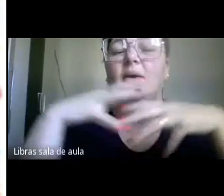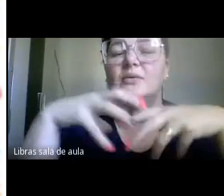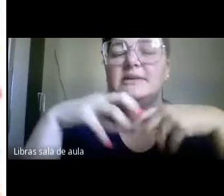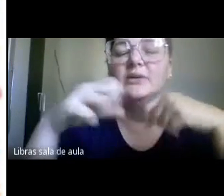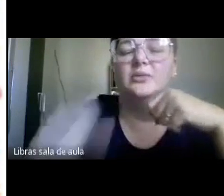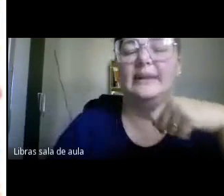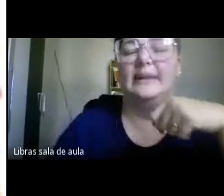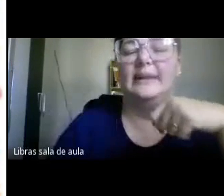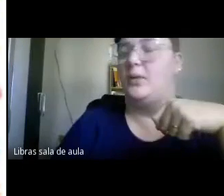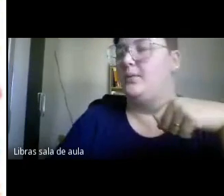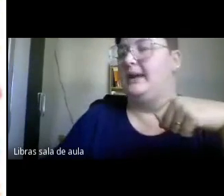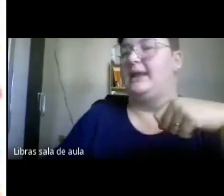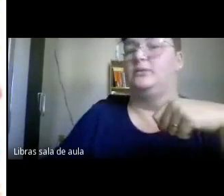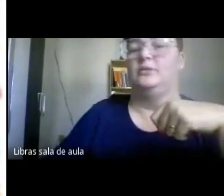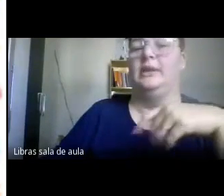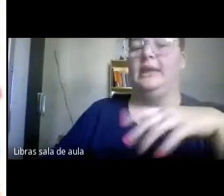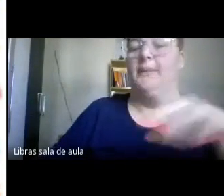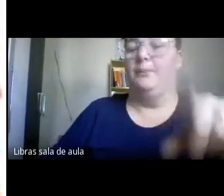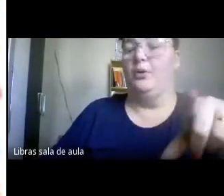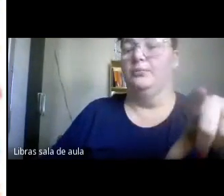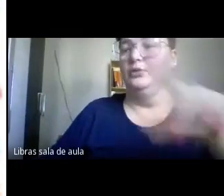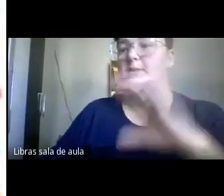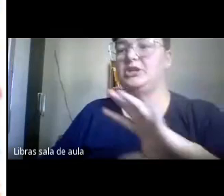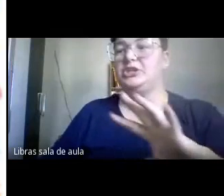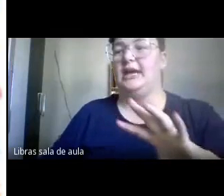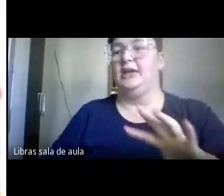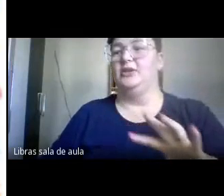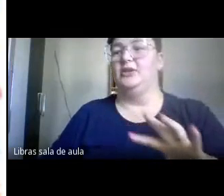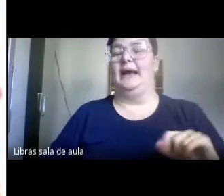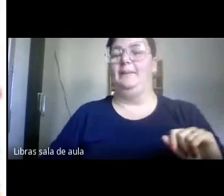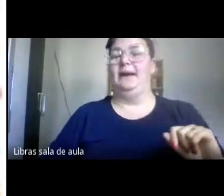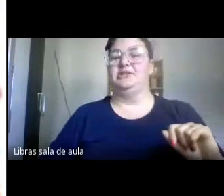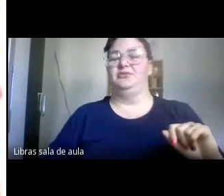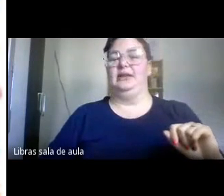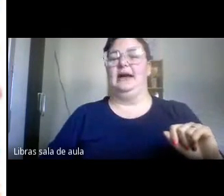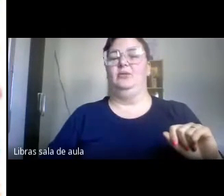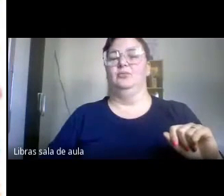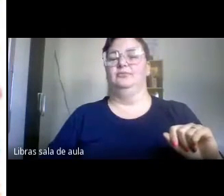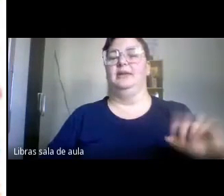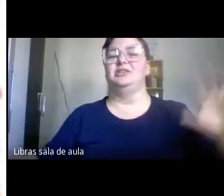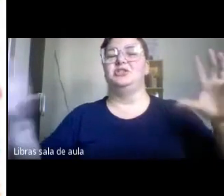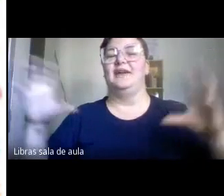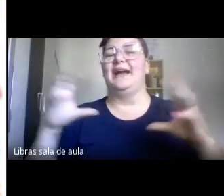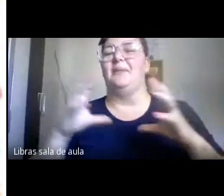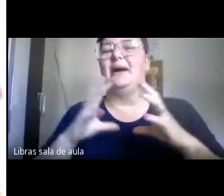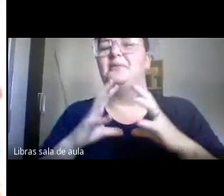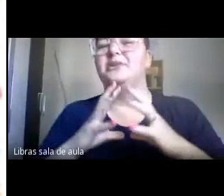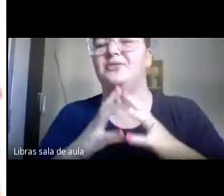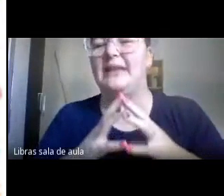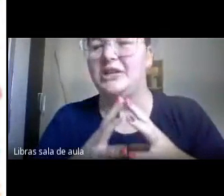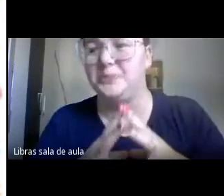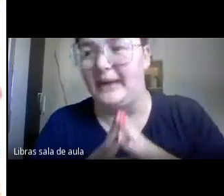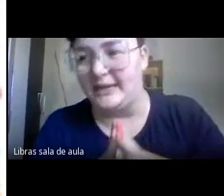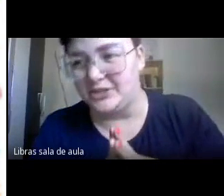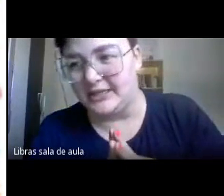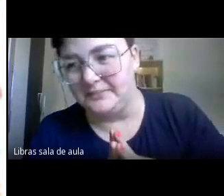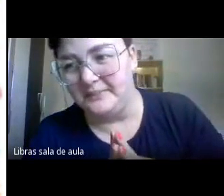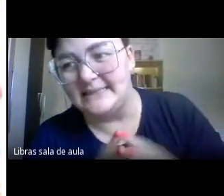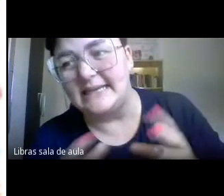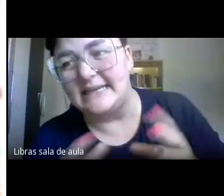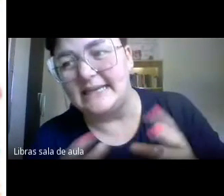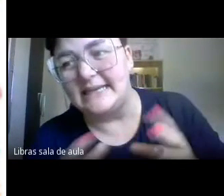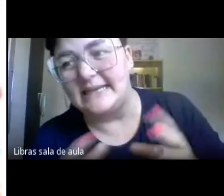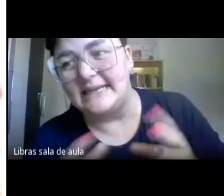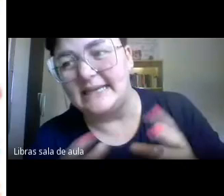trabalhar usando o material concreto. Bom, como a gente está indo para a parte final, a gente vai acabar com uma atividade prática.